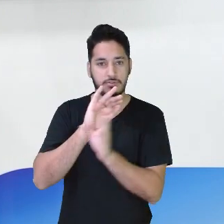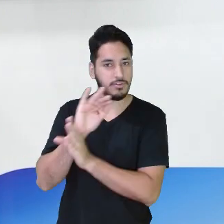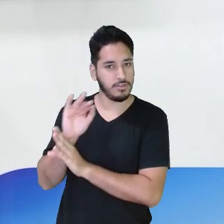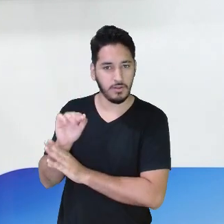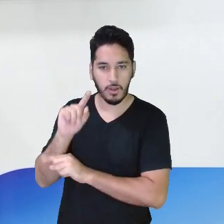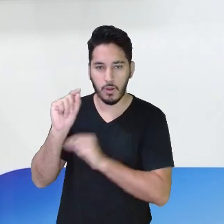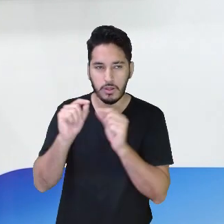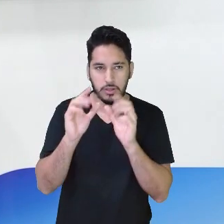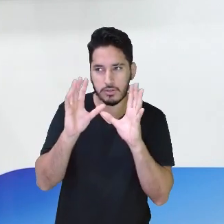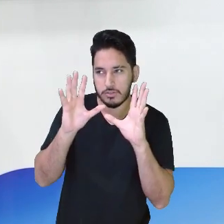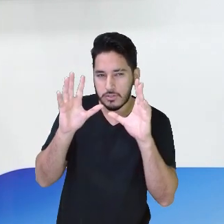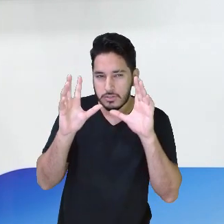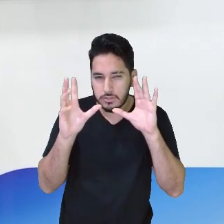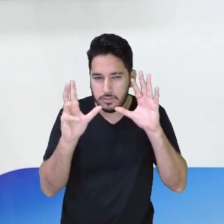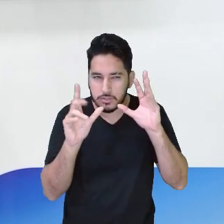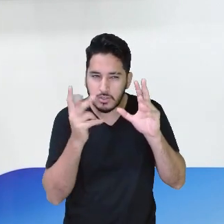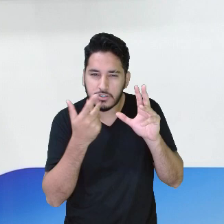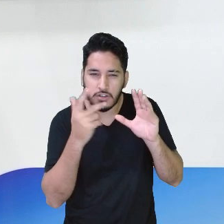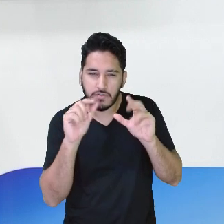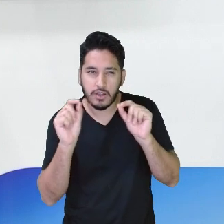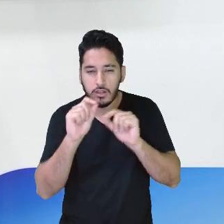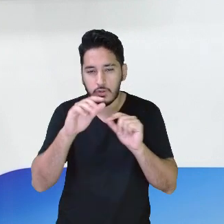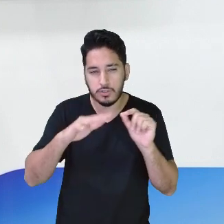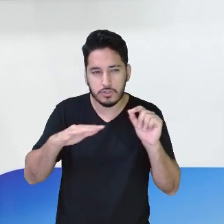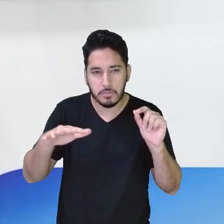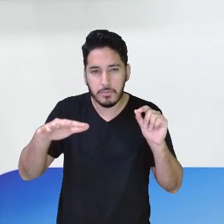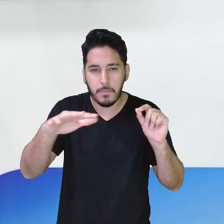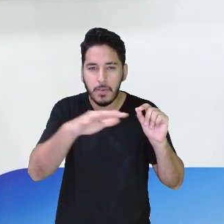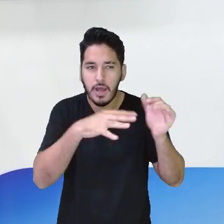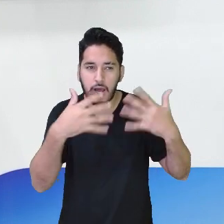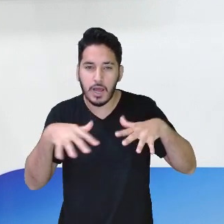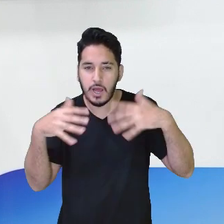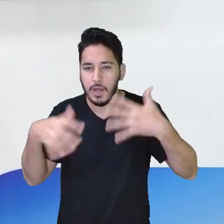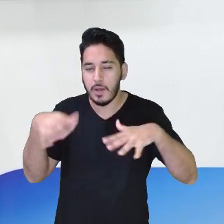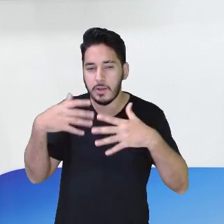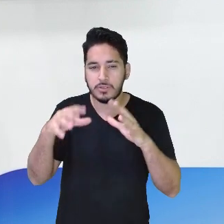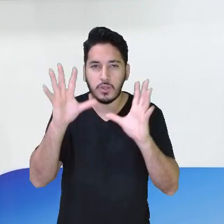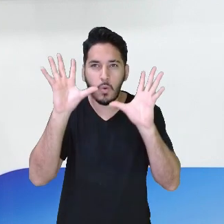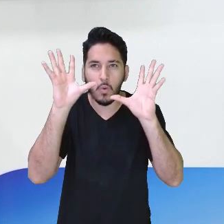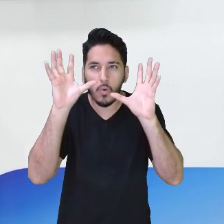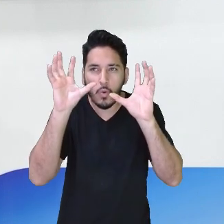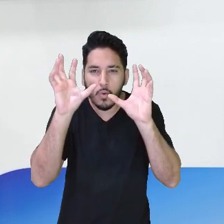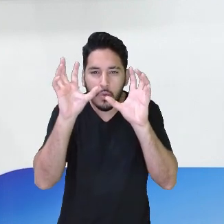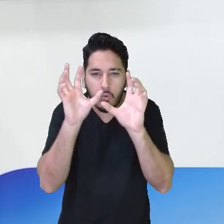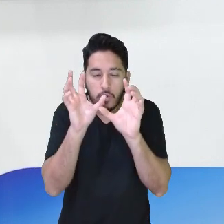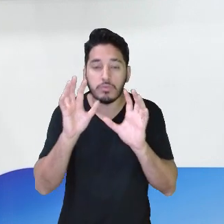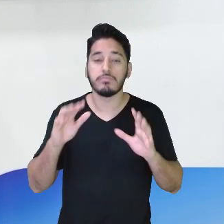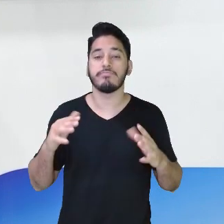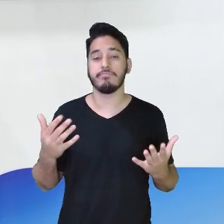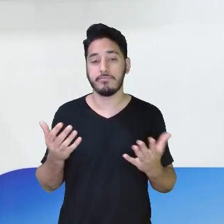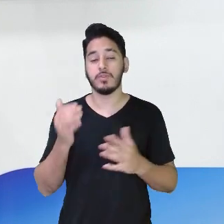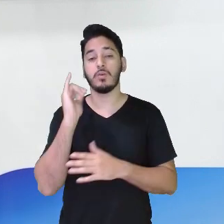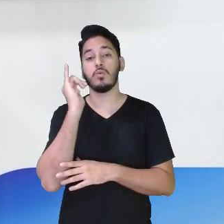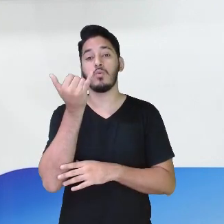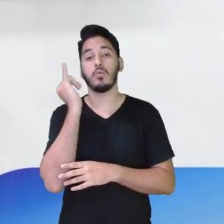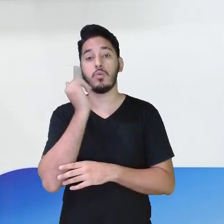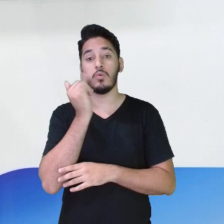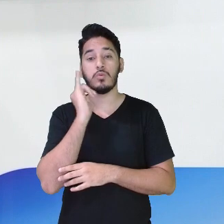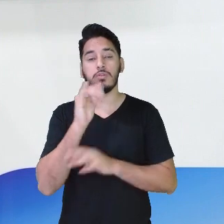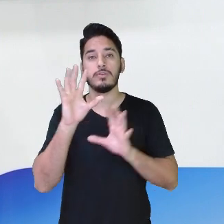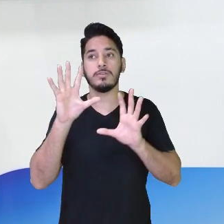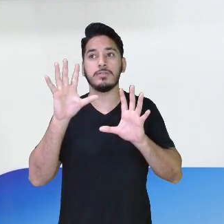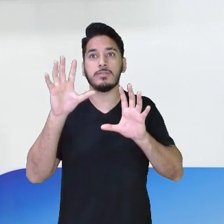Geralmente é aquele cenário que já fala aí do espaço, né? Que é sombrio. Então, o conto de assombração, ele tem a